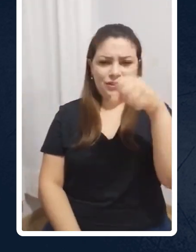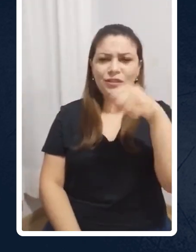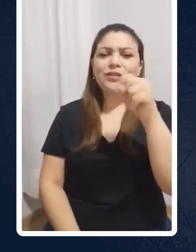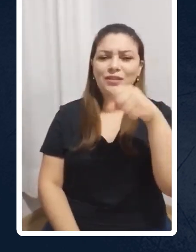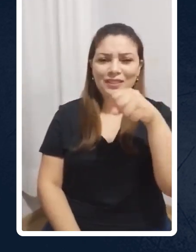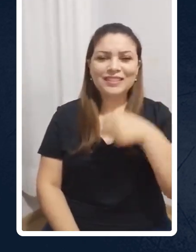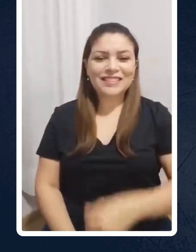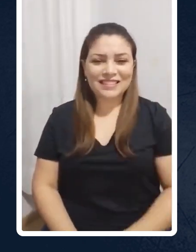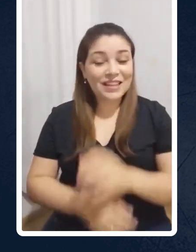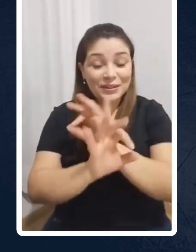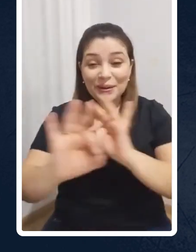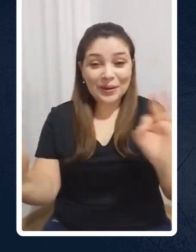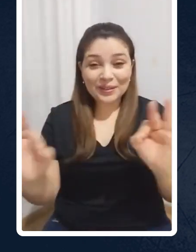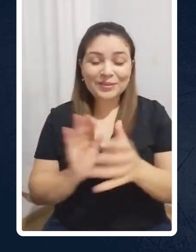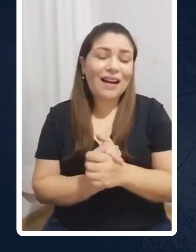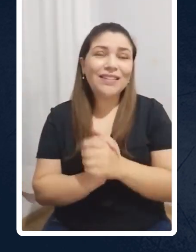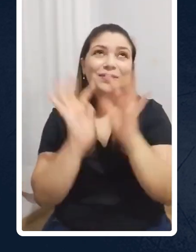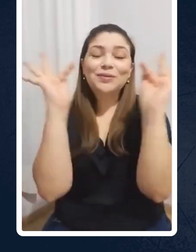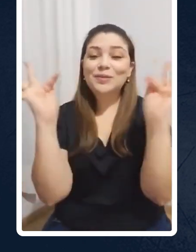tô muito feliz, saudades.